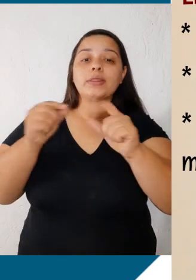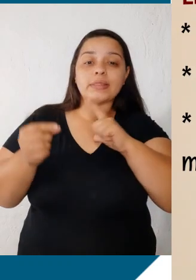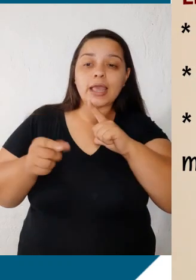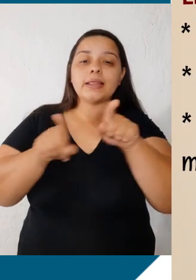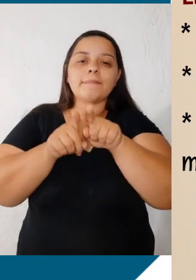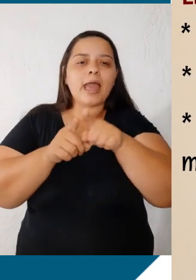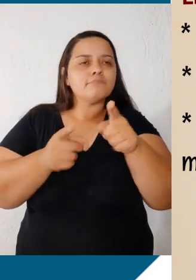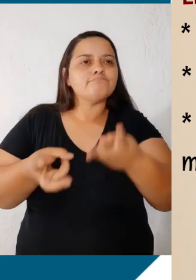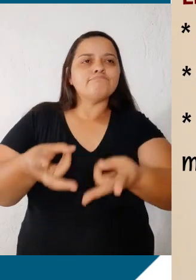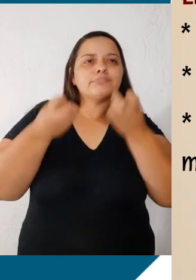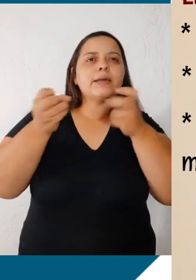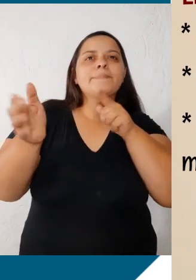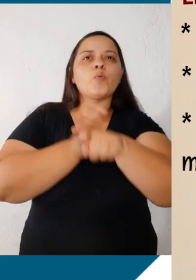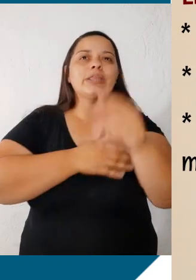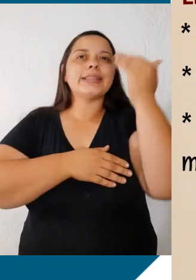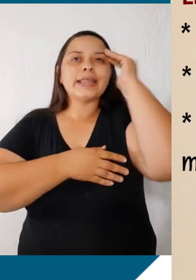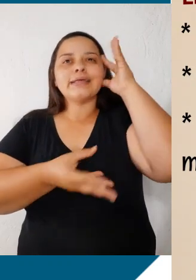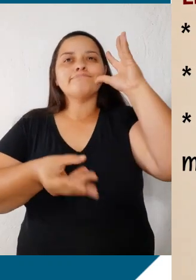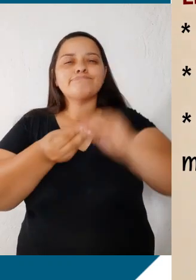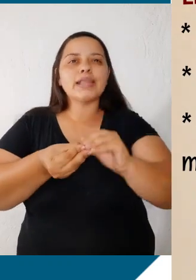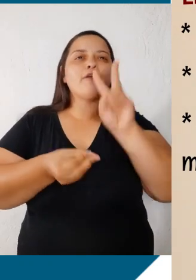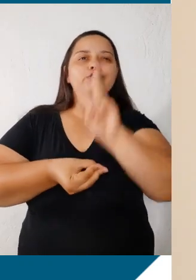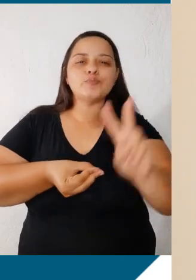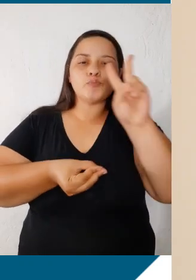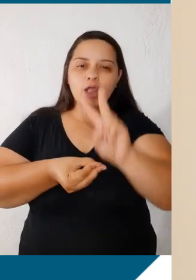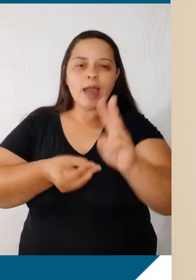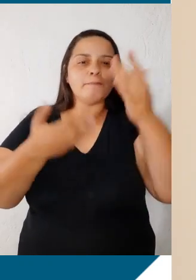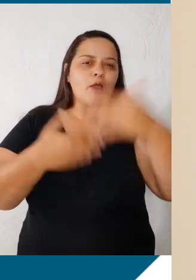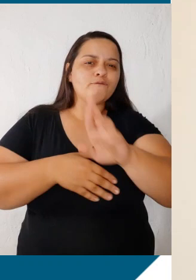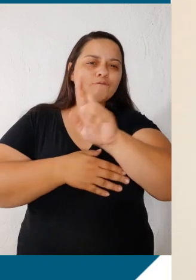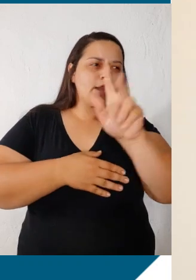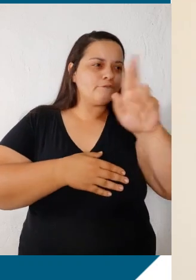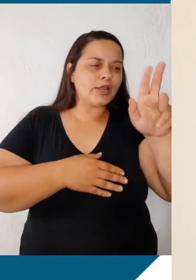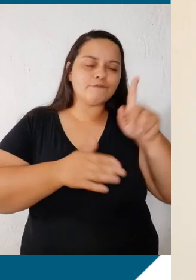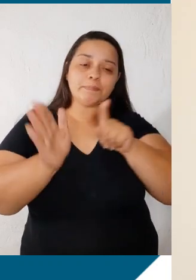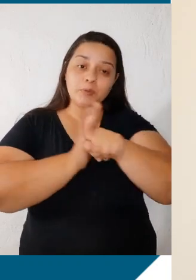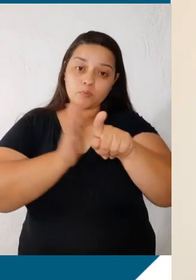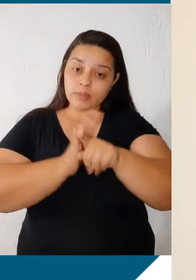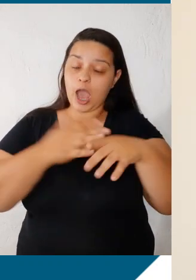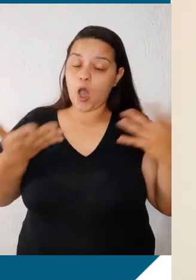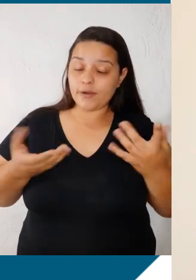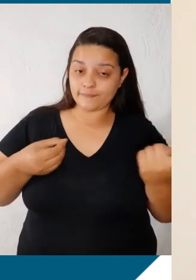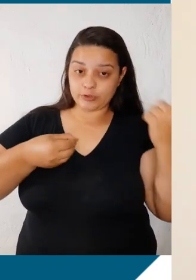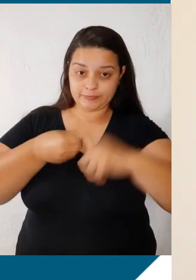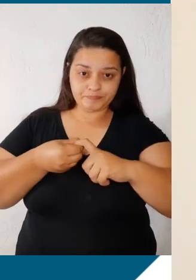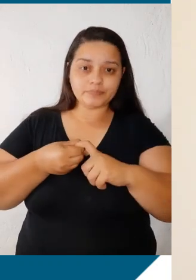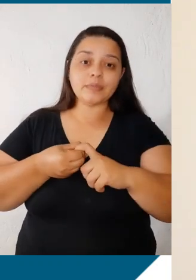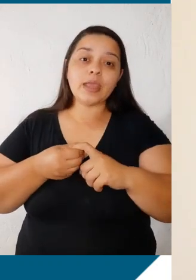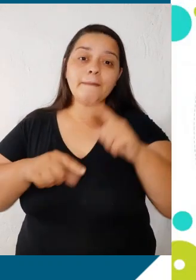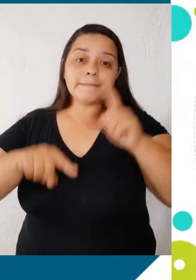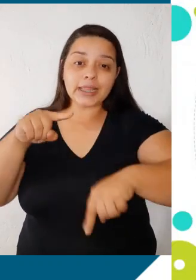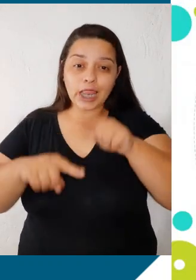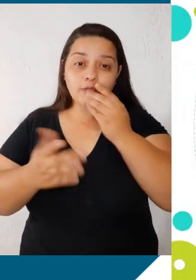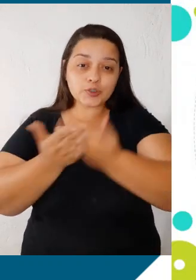modelos de questão, que são diferentes em cada vestibular. Então, recapitulando, os